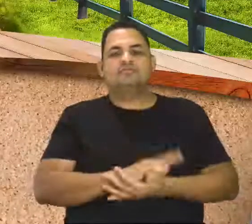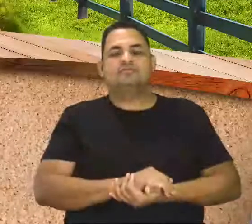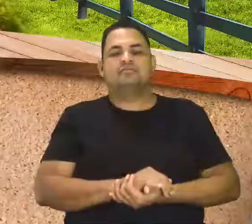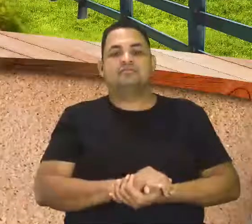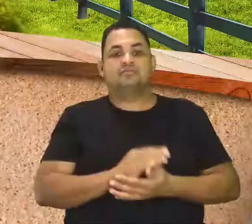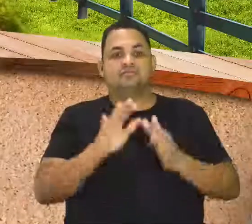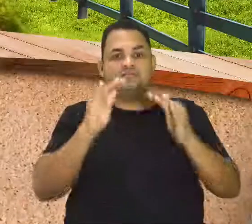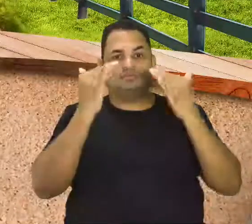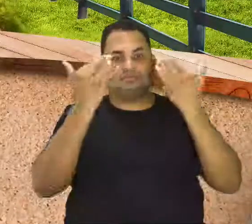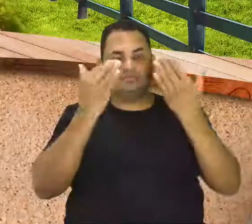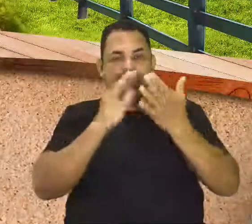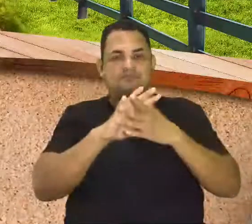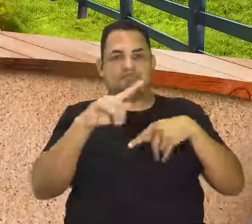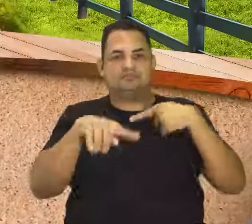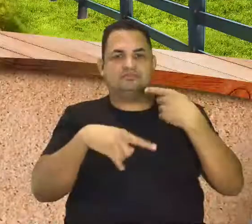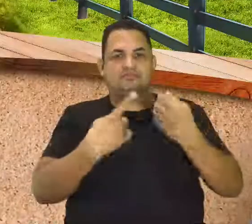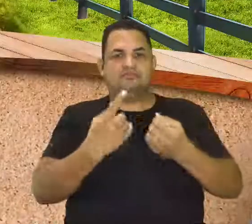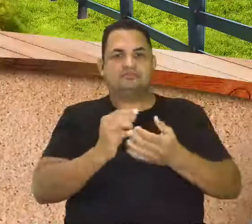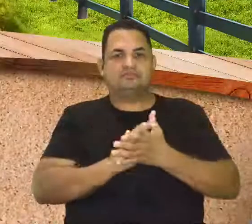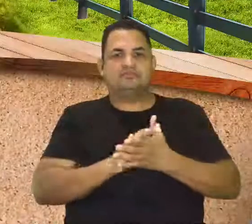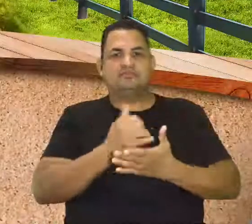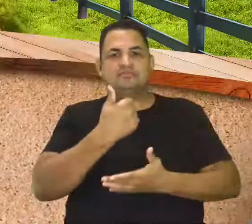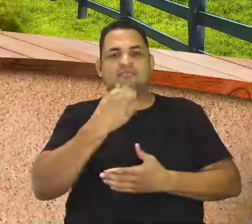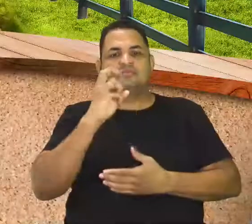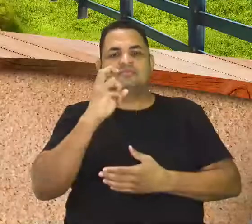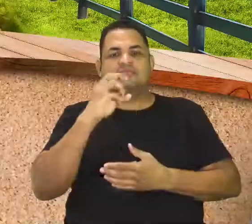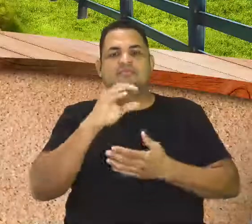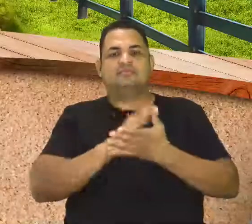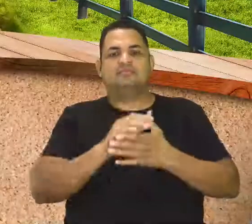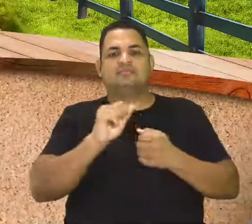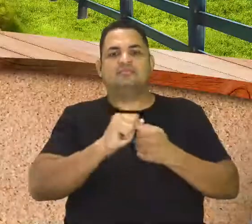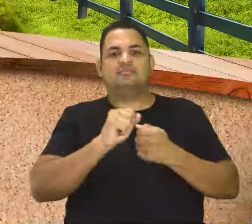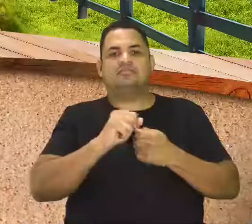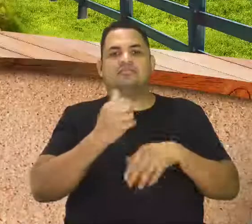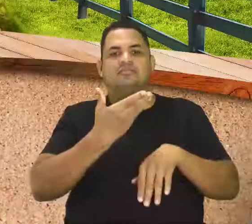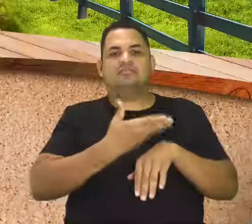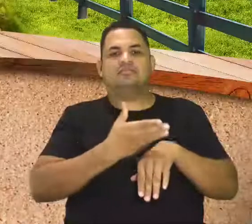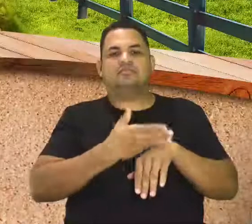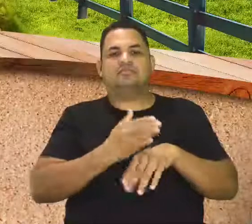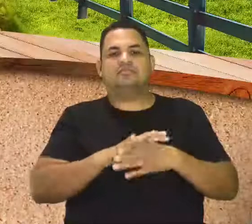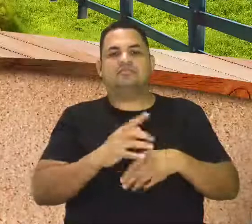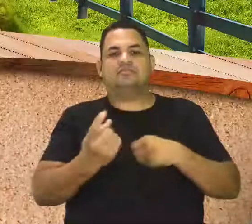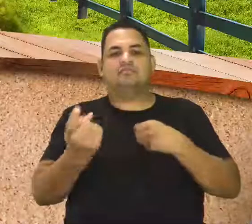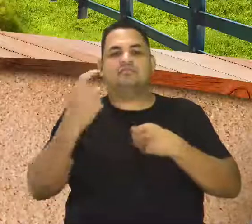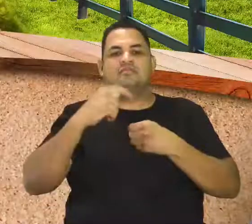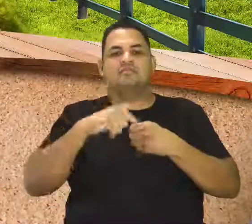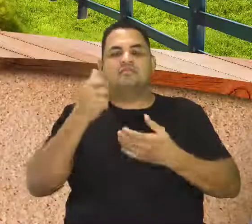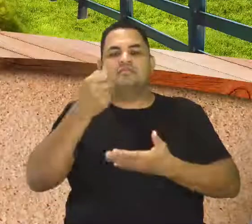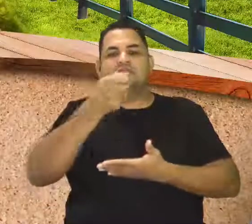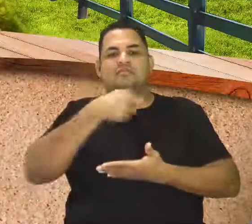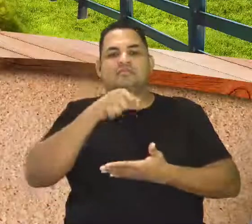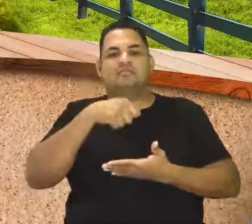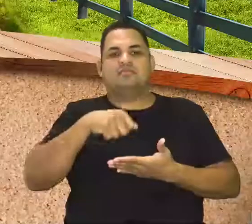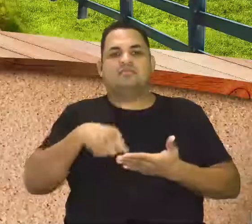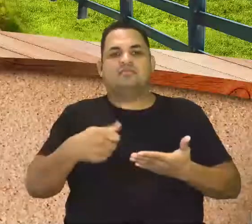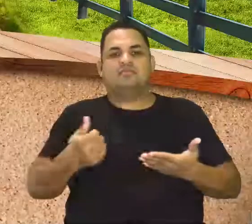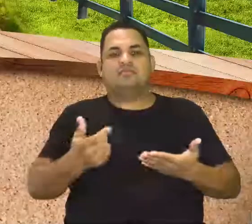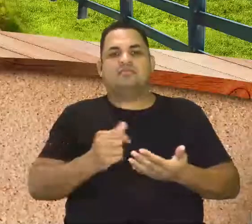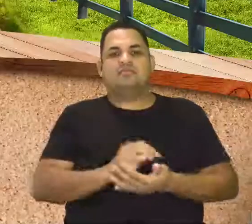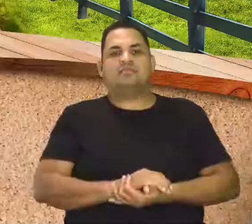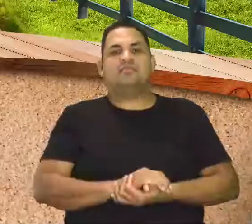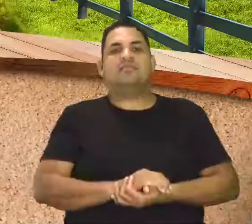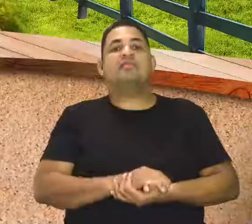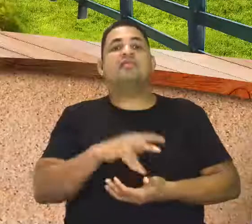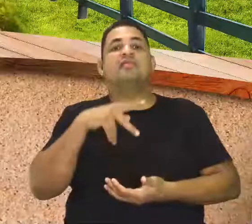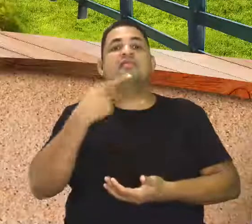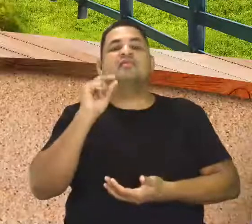olha, presta atenção, porque daqui a pouco vocês vão ter 15 minutos para fazer os exercícios, aí o tio volta para corrigir. Aí eu falo o